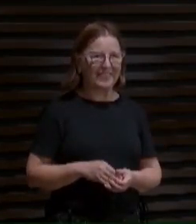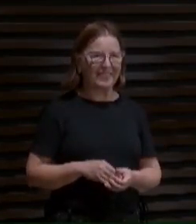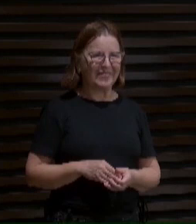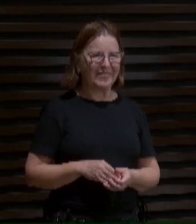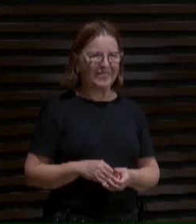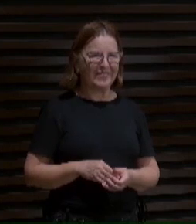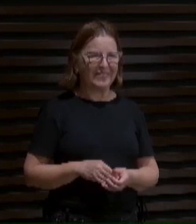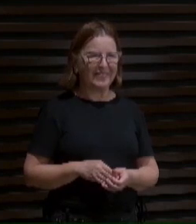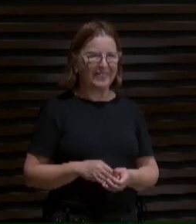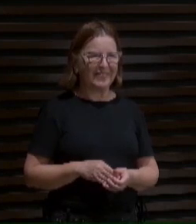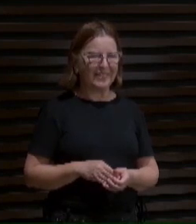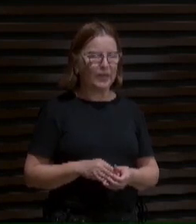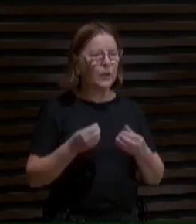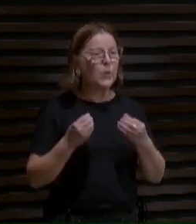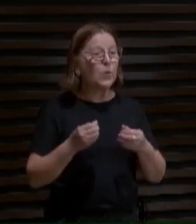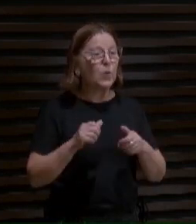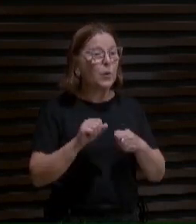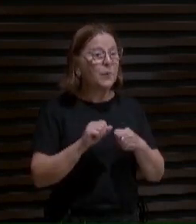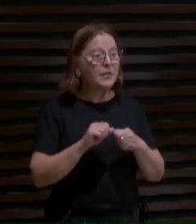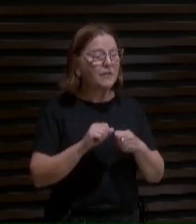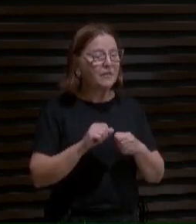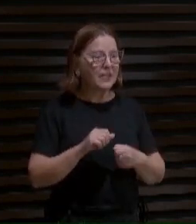como é que se faz vinho?